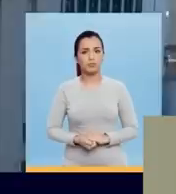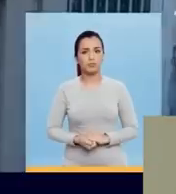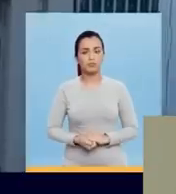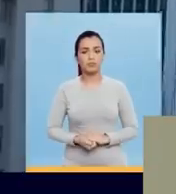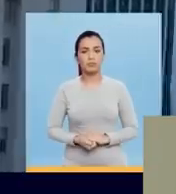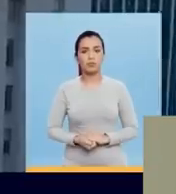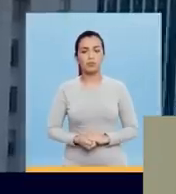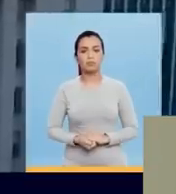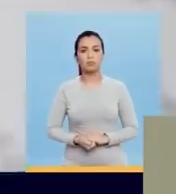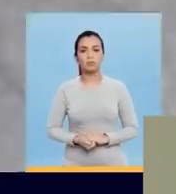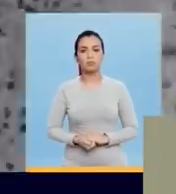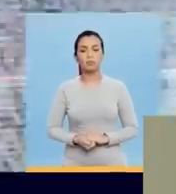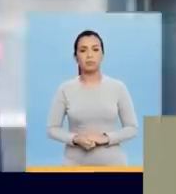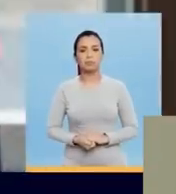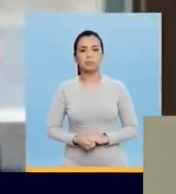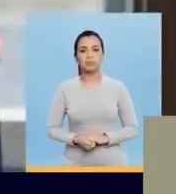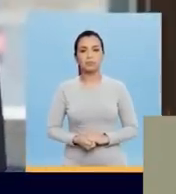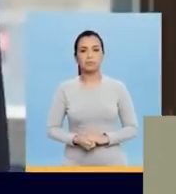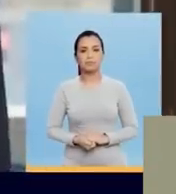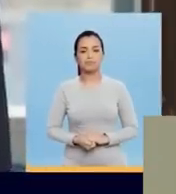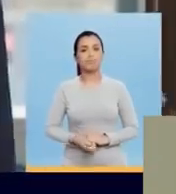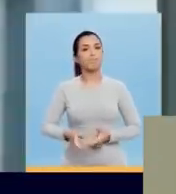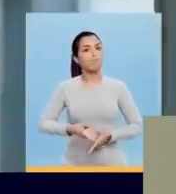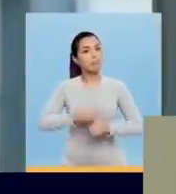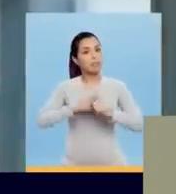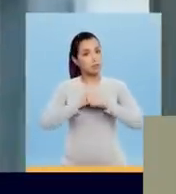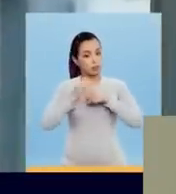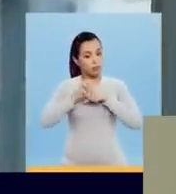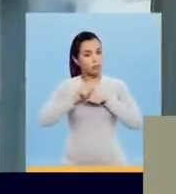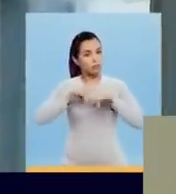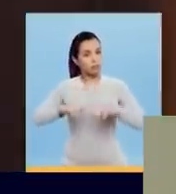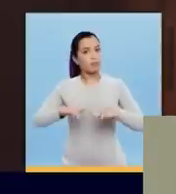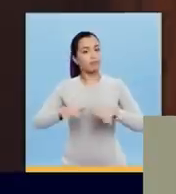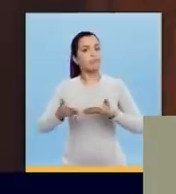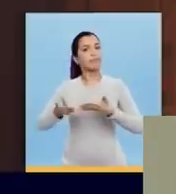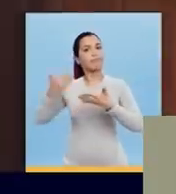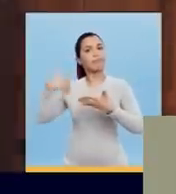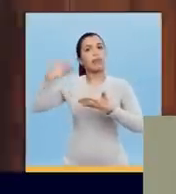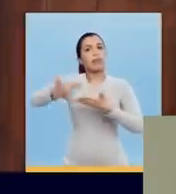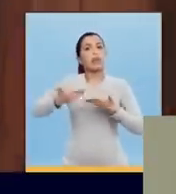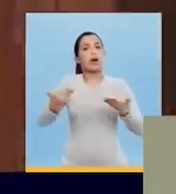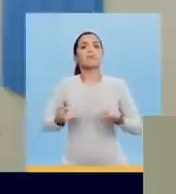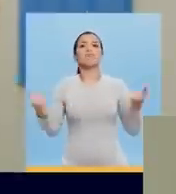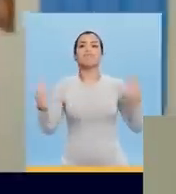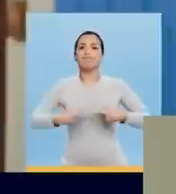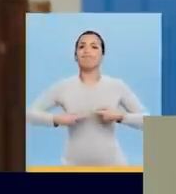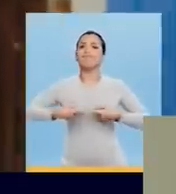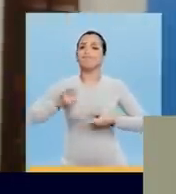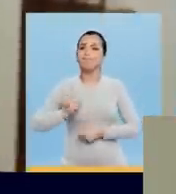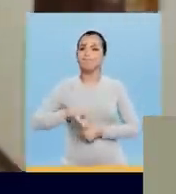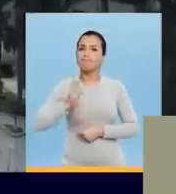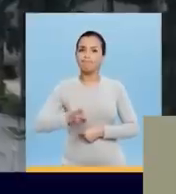34.177 novos casos. De perto. Enfrentar a crise do coronavírus foi e continua sendo um